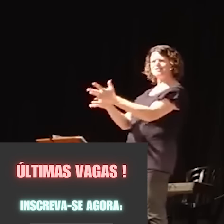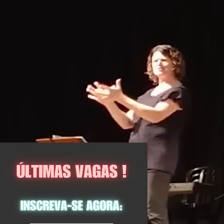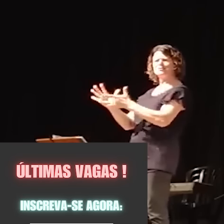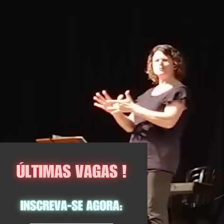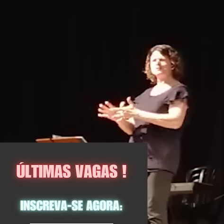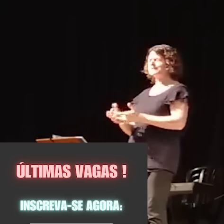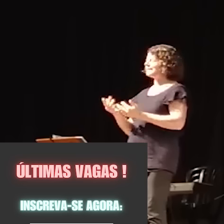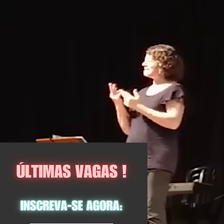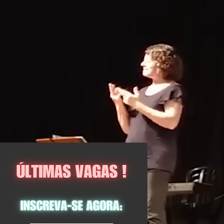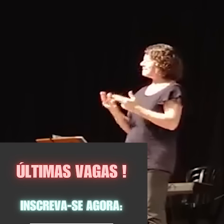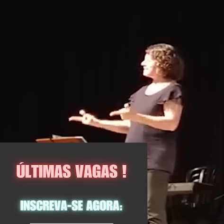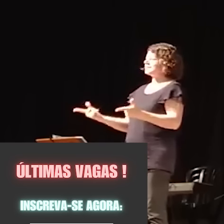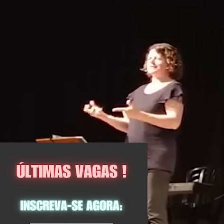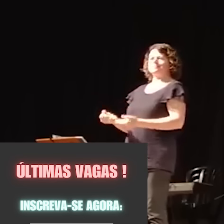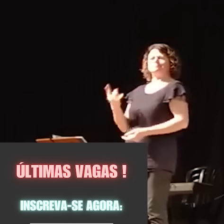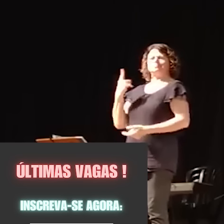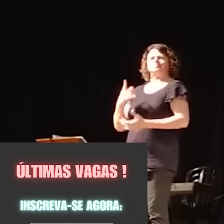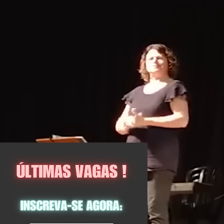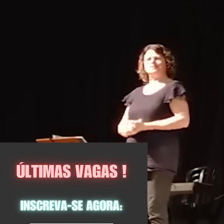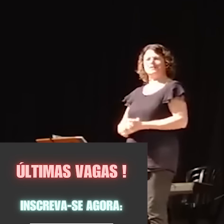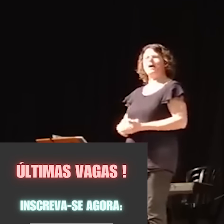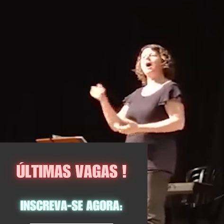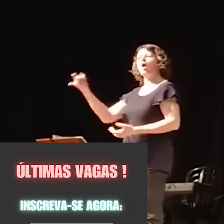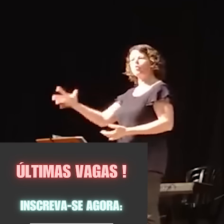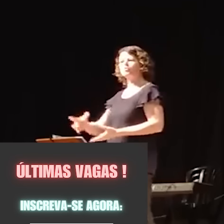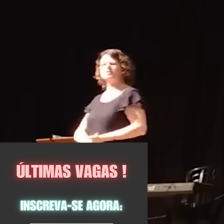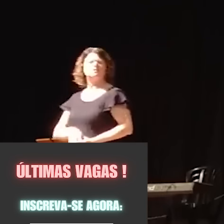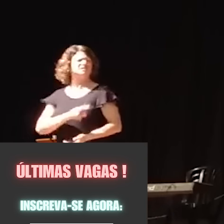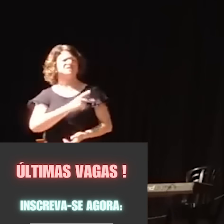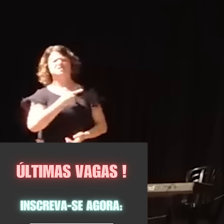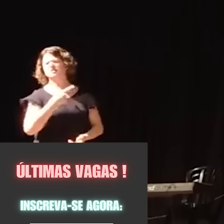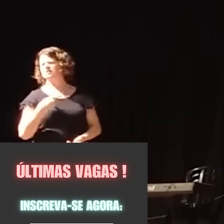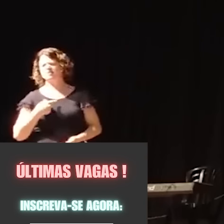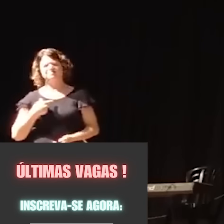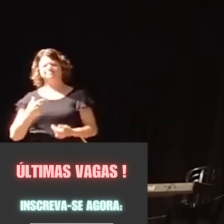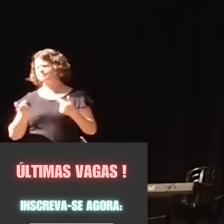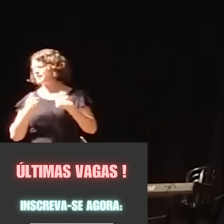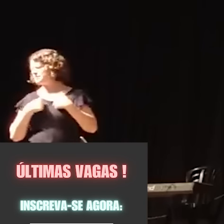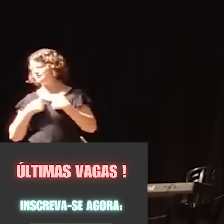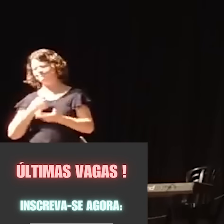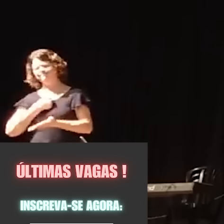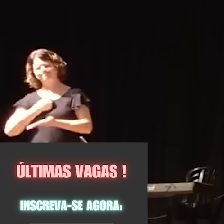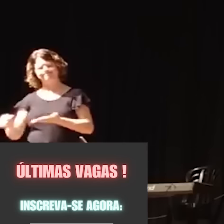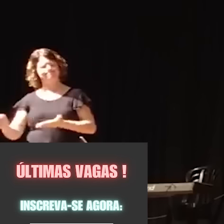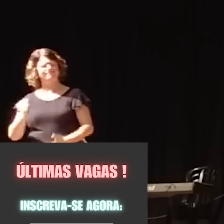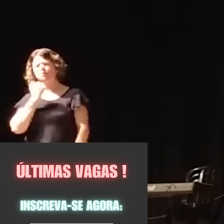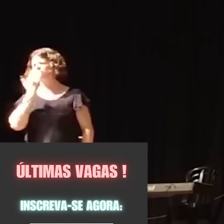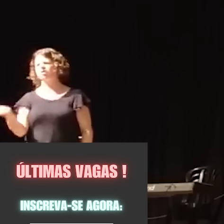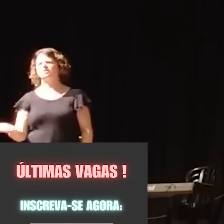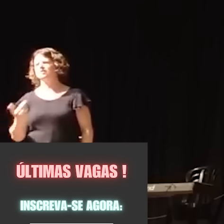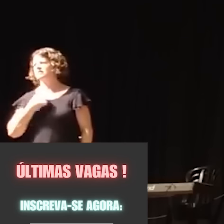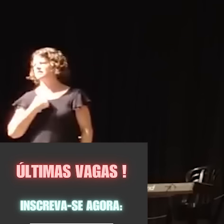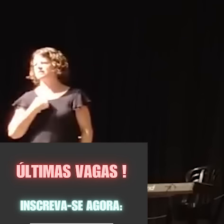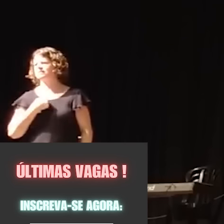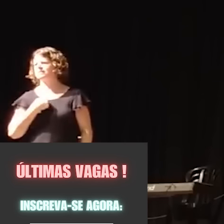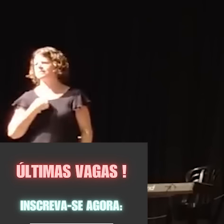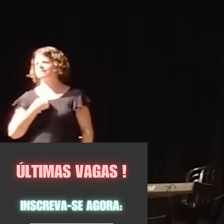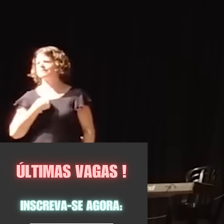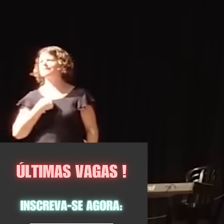para mim não tem mais jeito a incredulidade é nutrida dentro do coração de